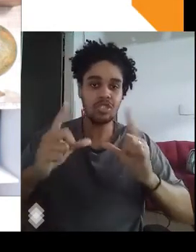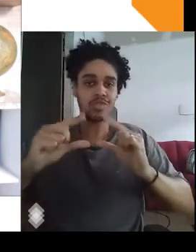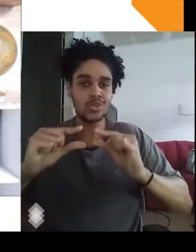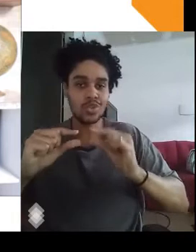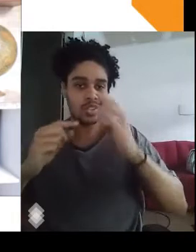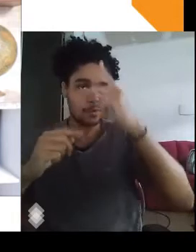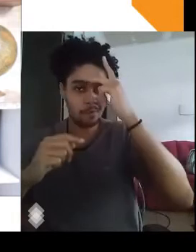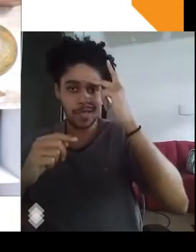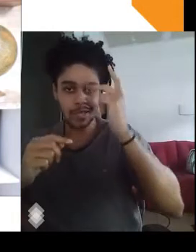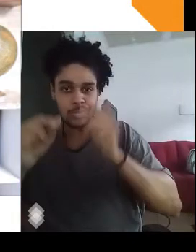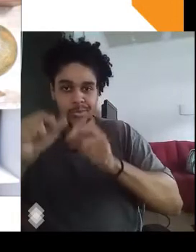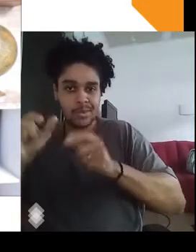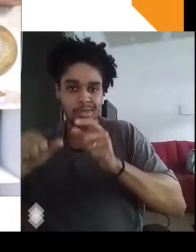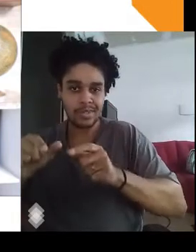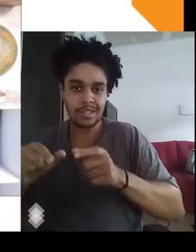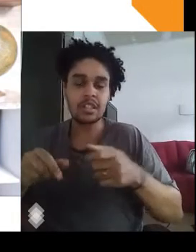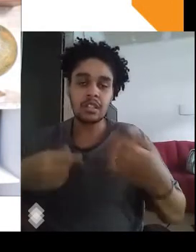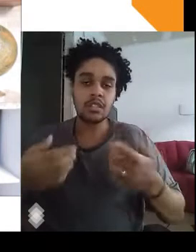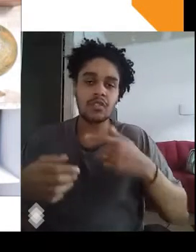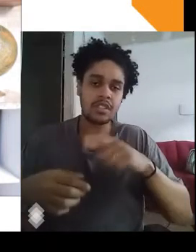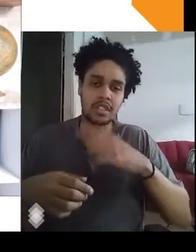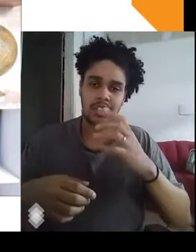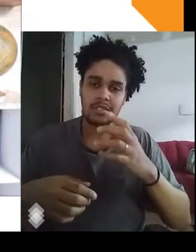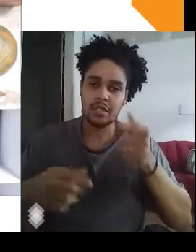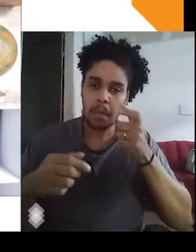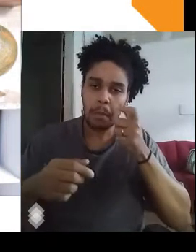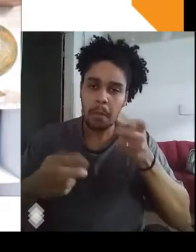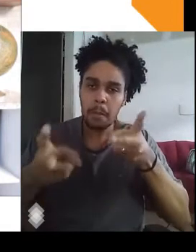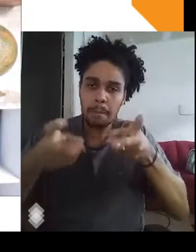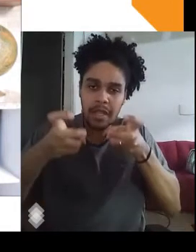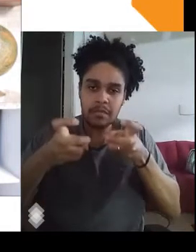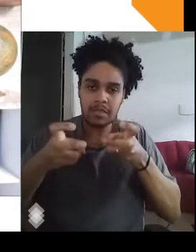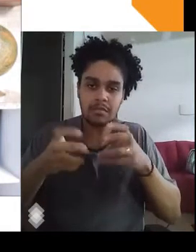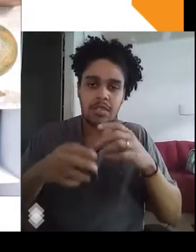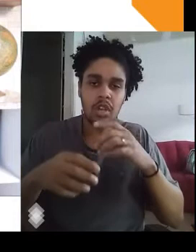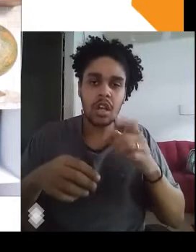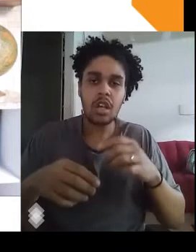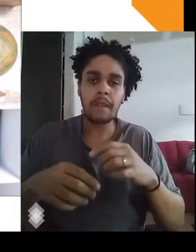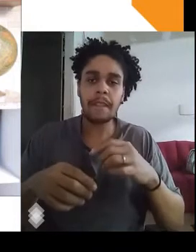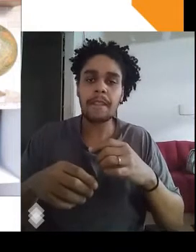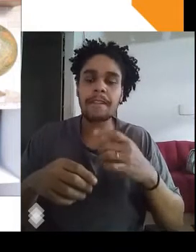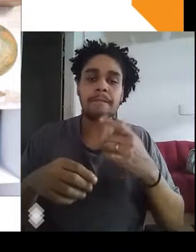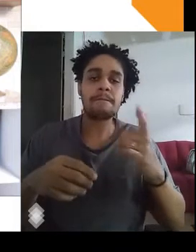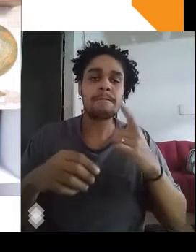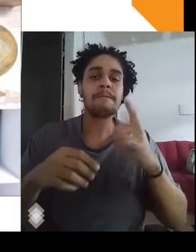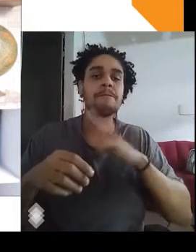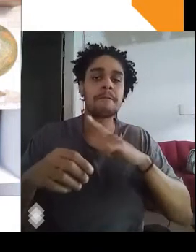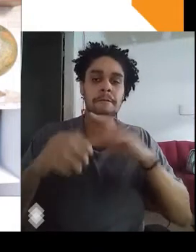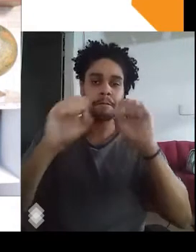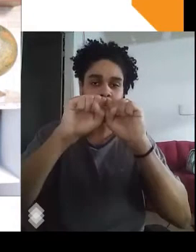gente. Não sei se vocês perceberam, mas num determinado momento o narrador ali, bem baixinho, ele falou